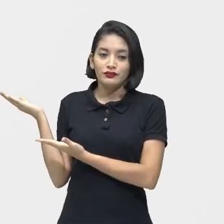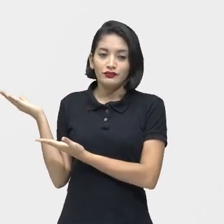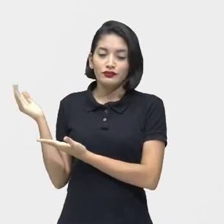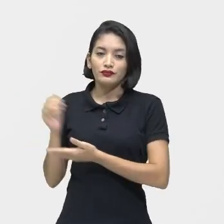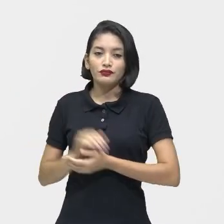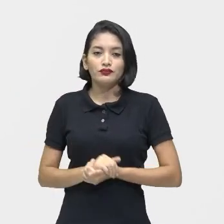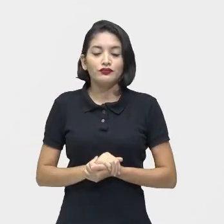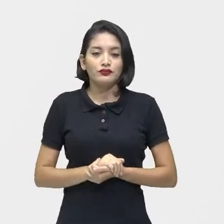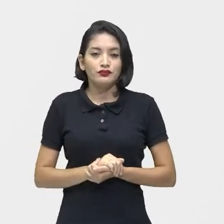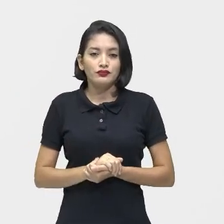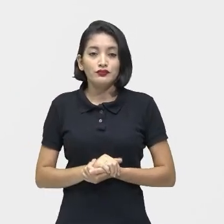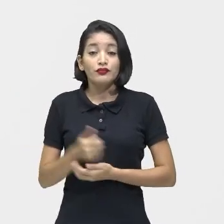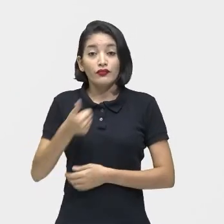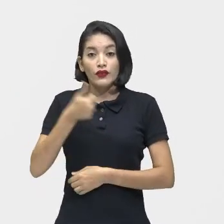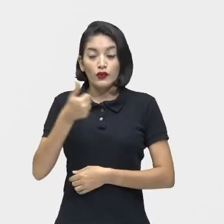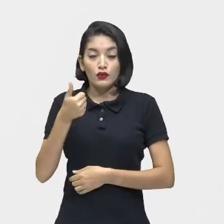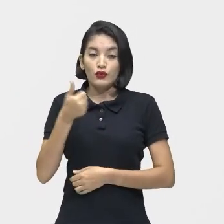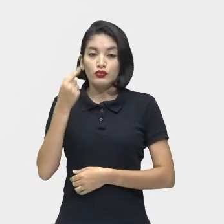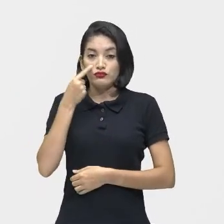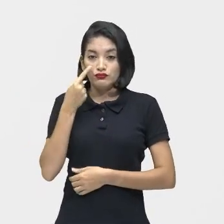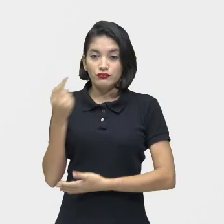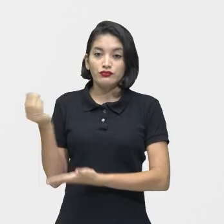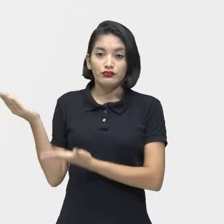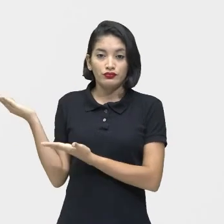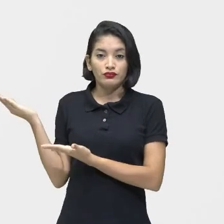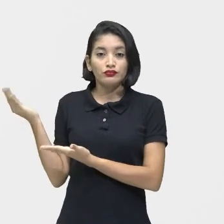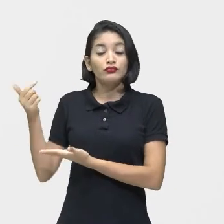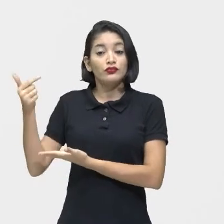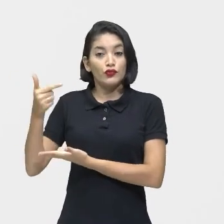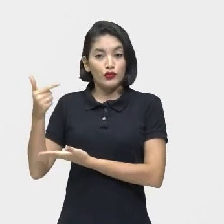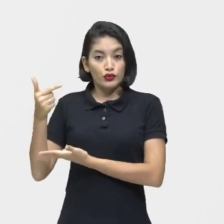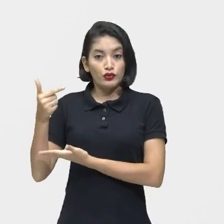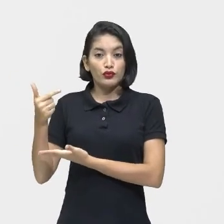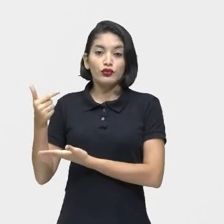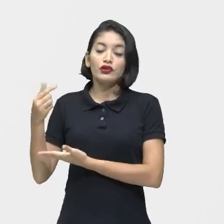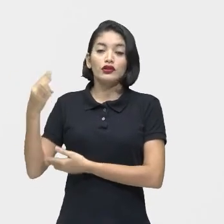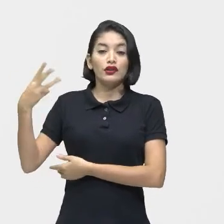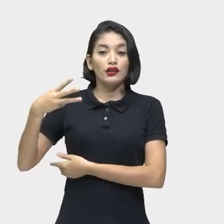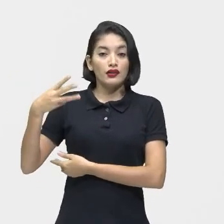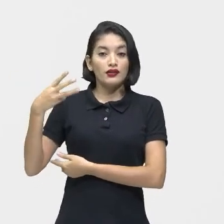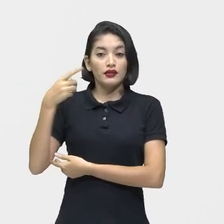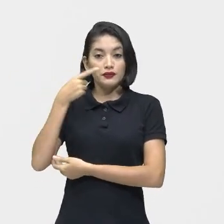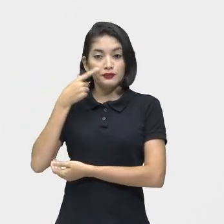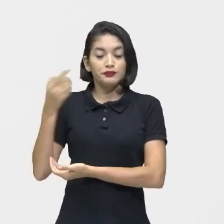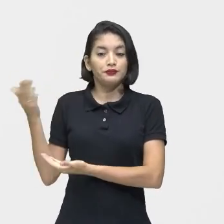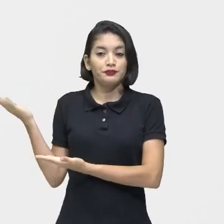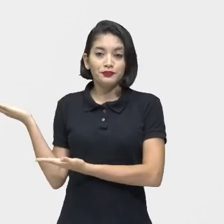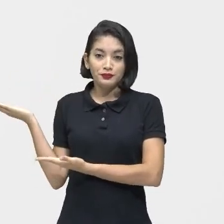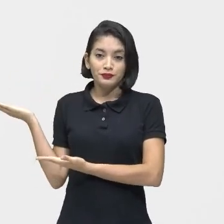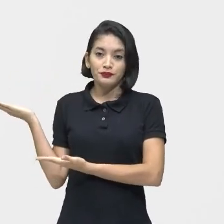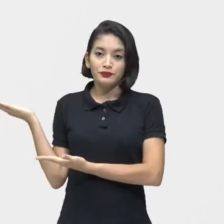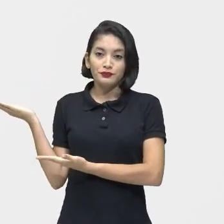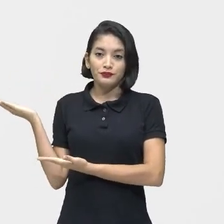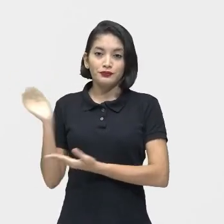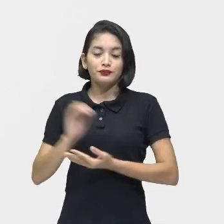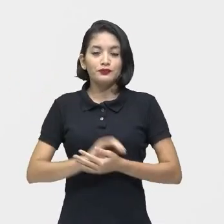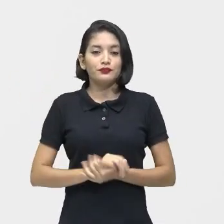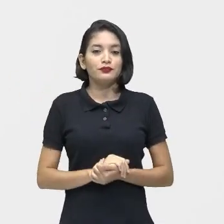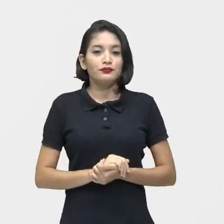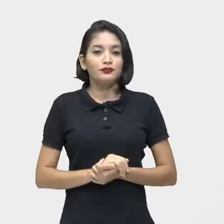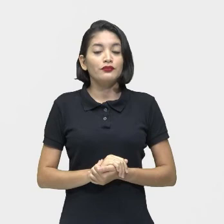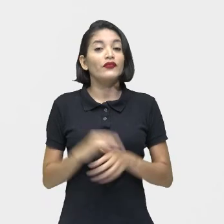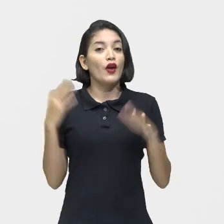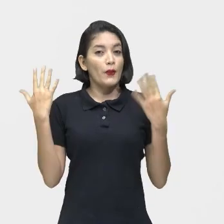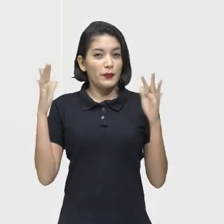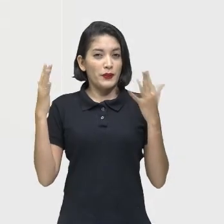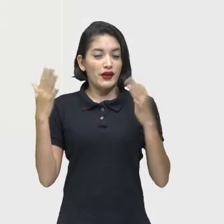número 1, a gente observa aí que é a traqueia, 2 são os brônquios e 3 são os alvéolos pulmonares. Tá?